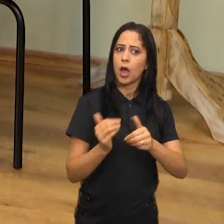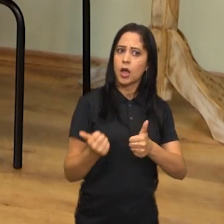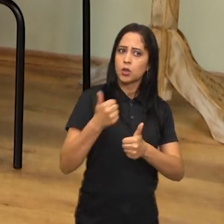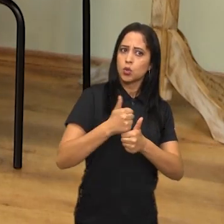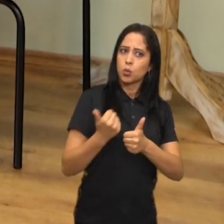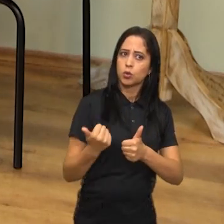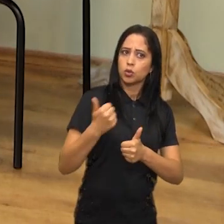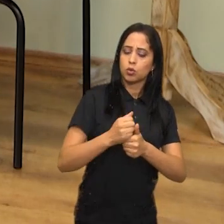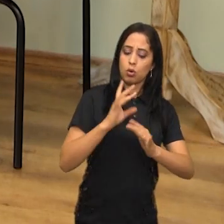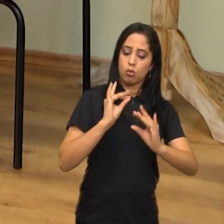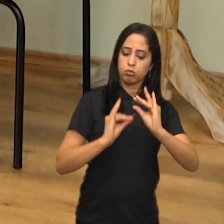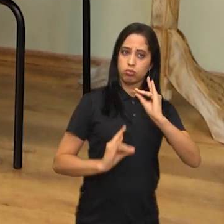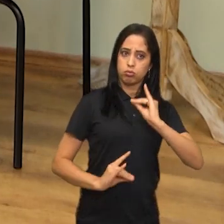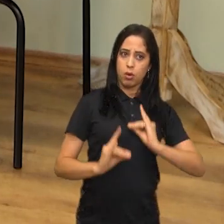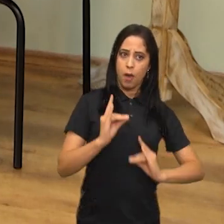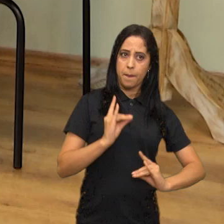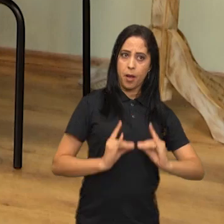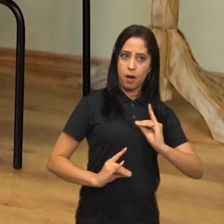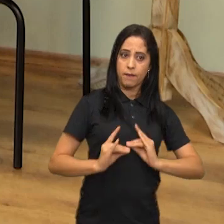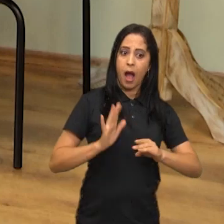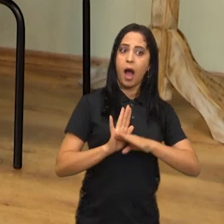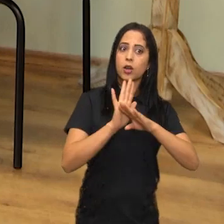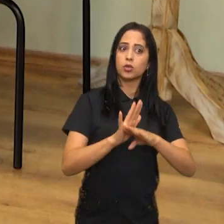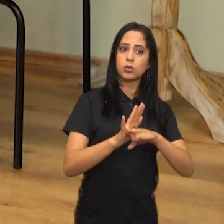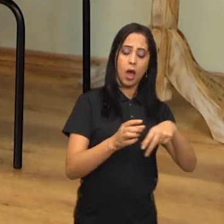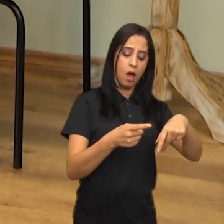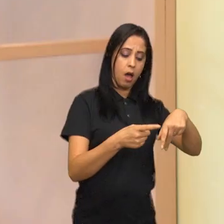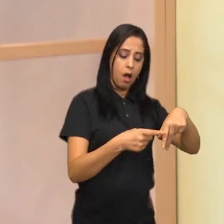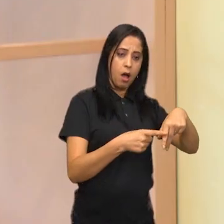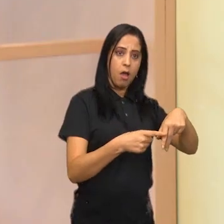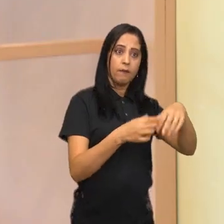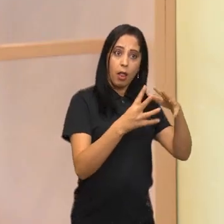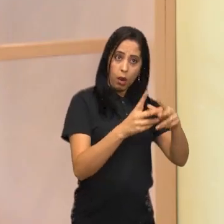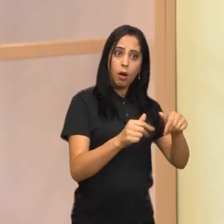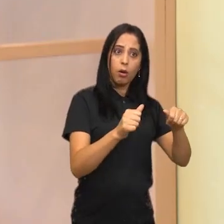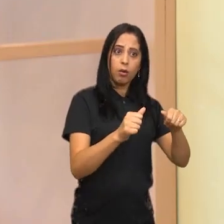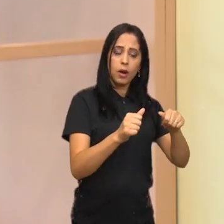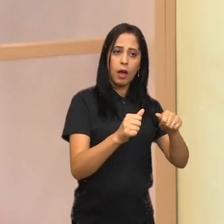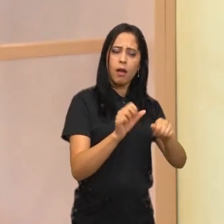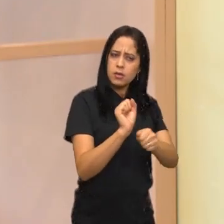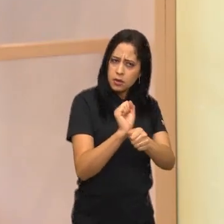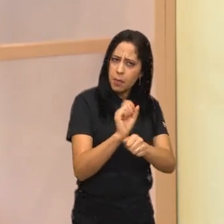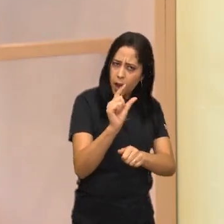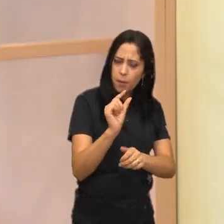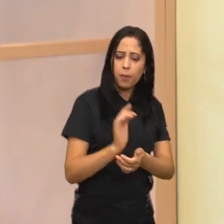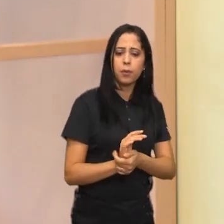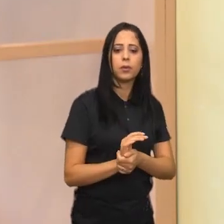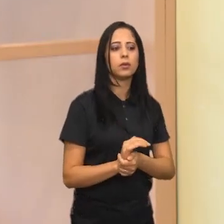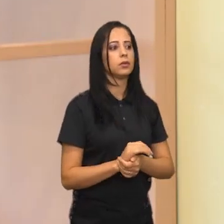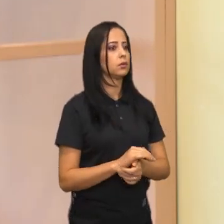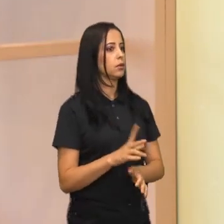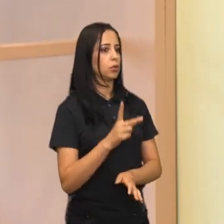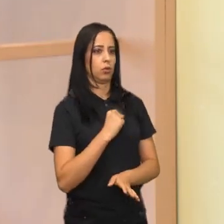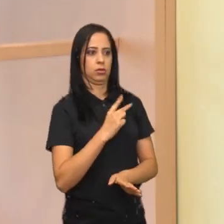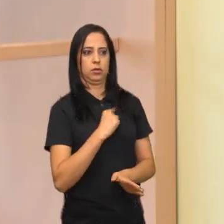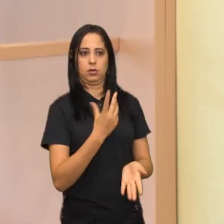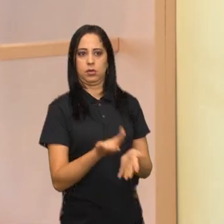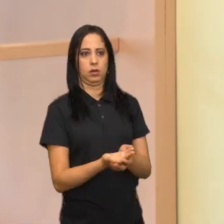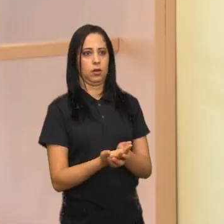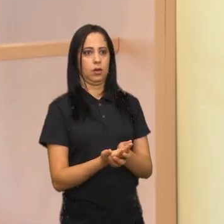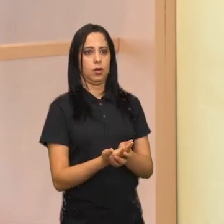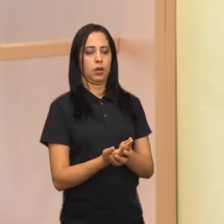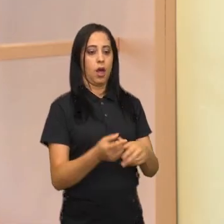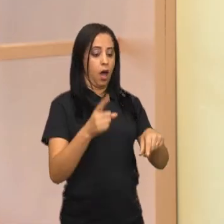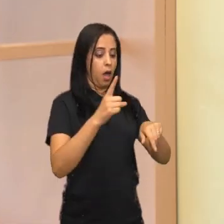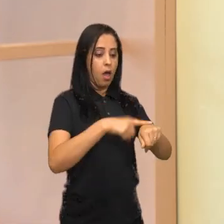que tem nas juntas some também. Vamos esperar você começar a fazer a reposição, quem sabe melhora. Não, gente, não só melhorou, eu